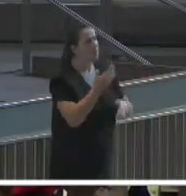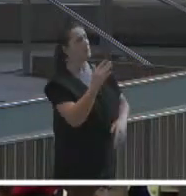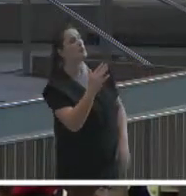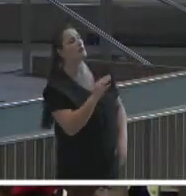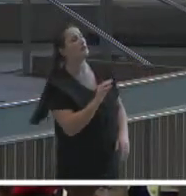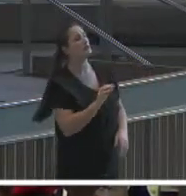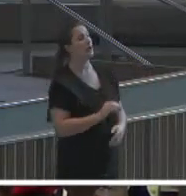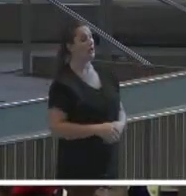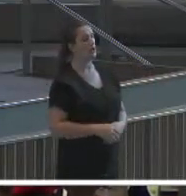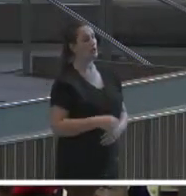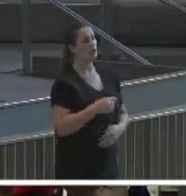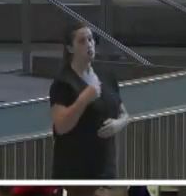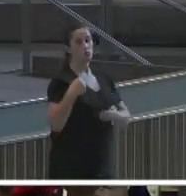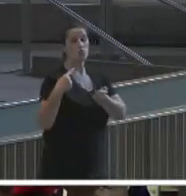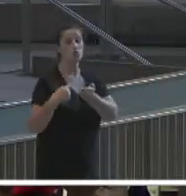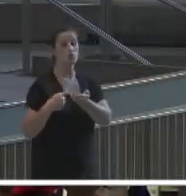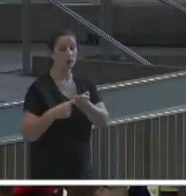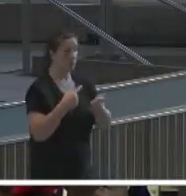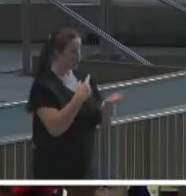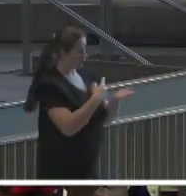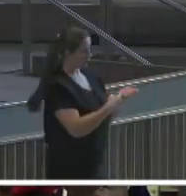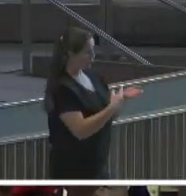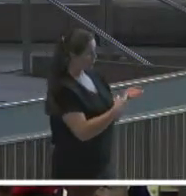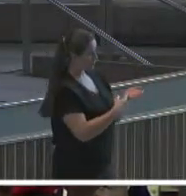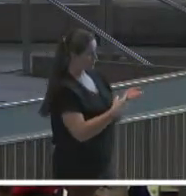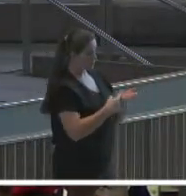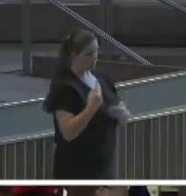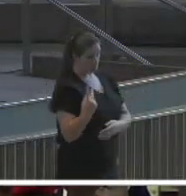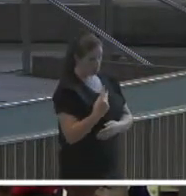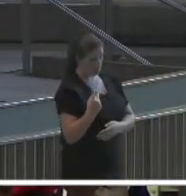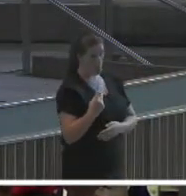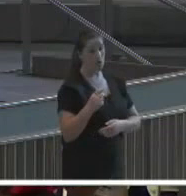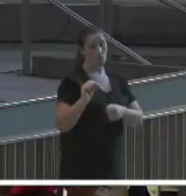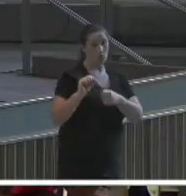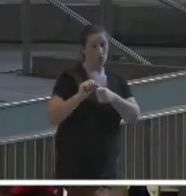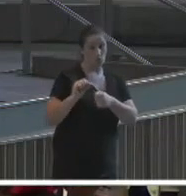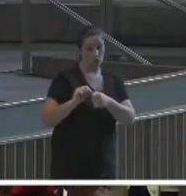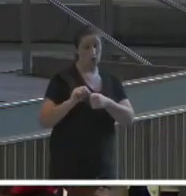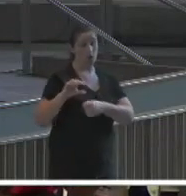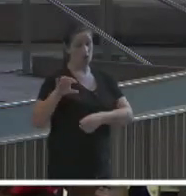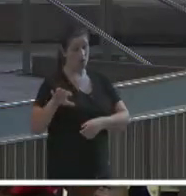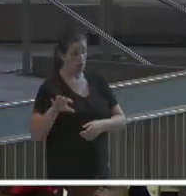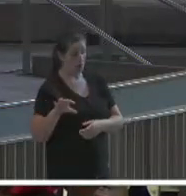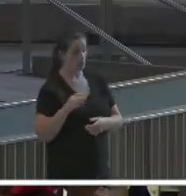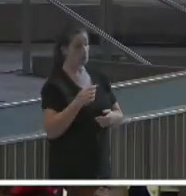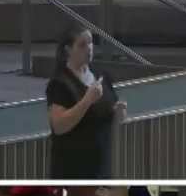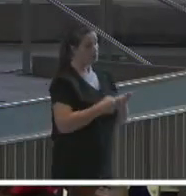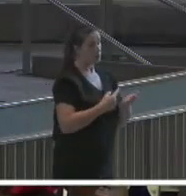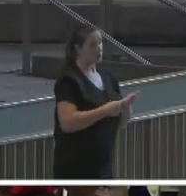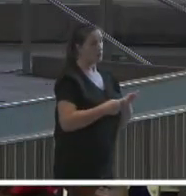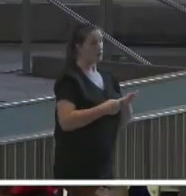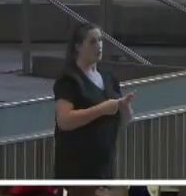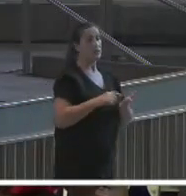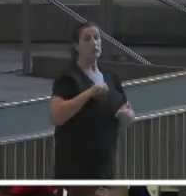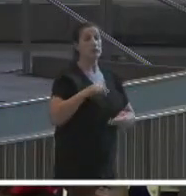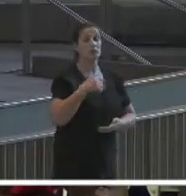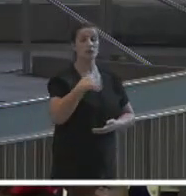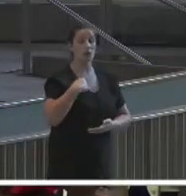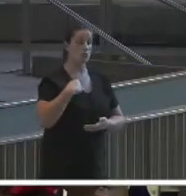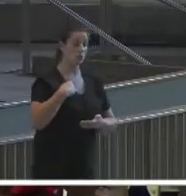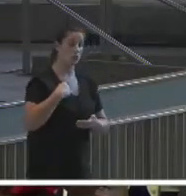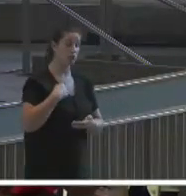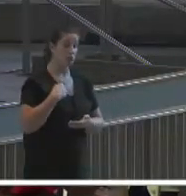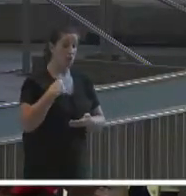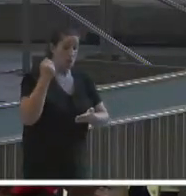eu combino com você, tá? Que vou fazer isso. Se eu não cumprir o que eu combinei